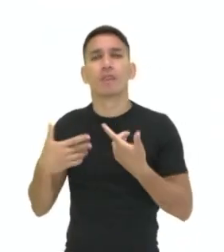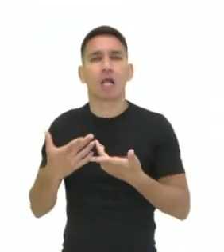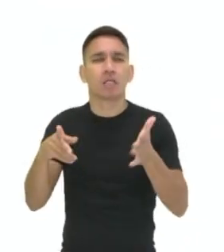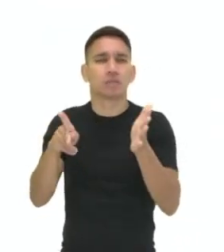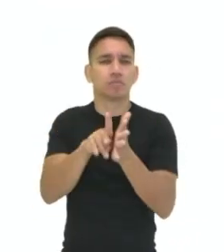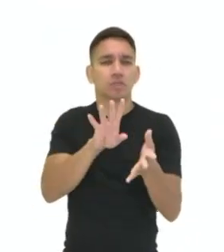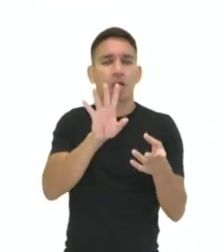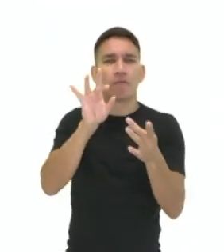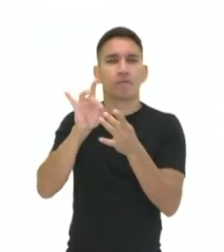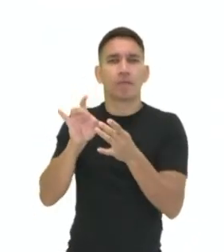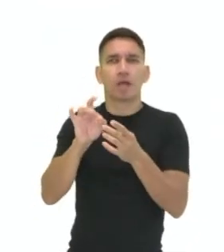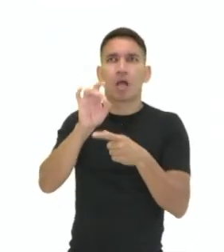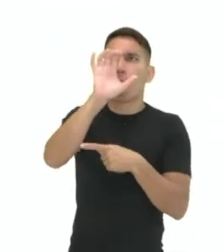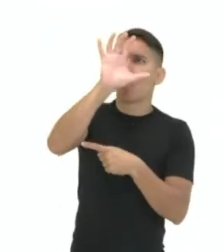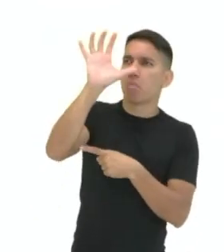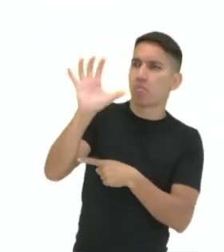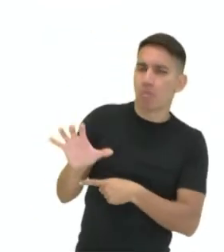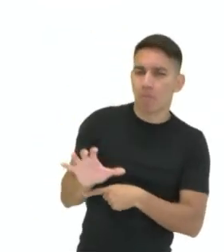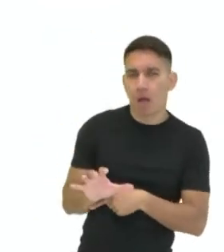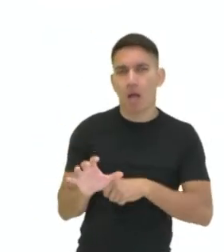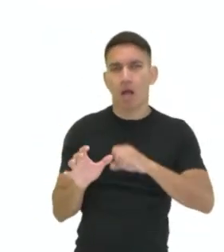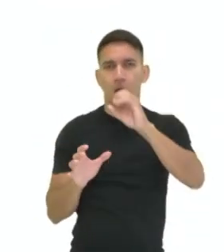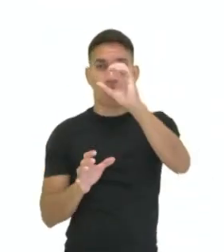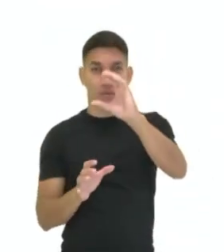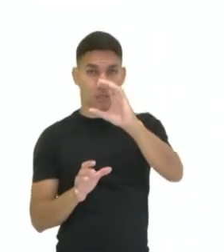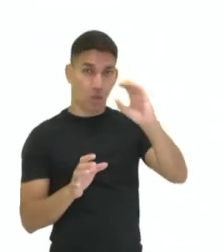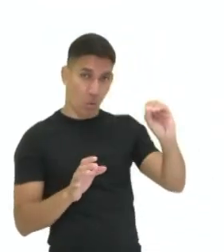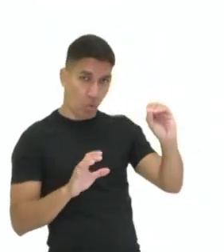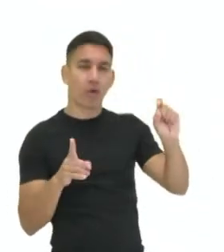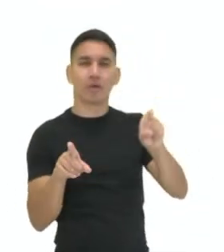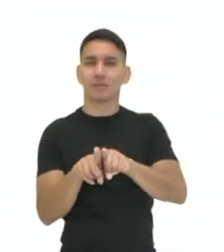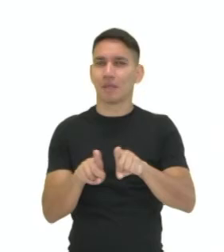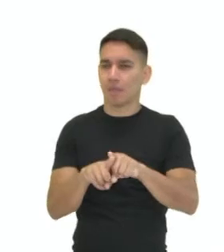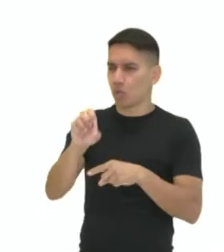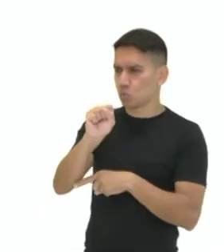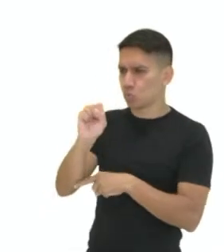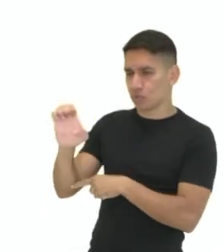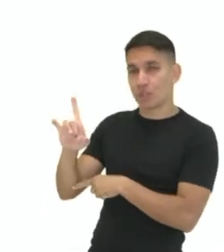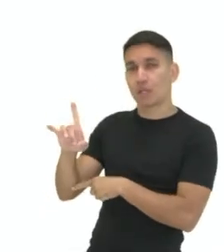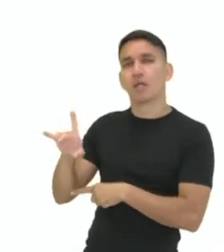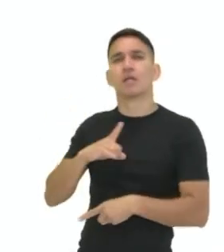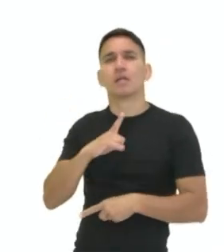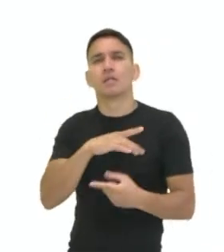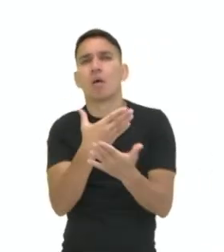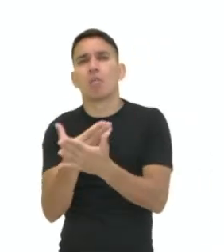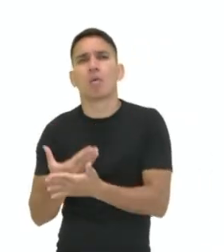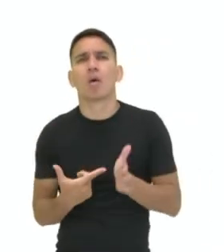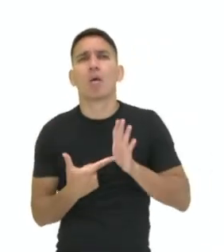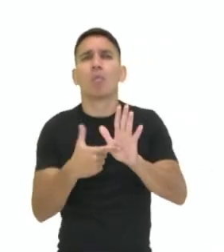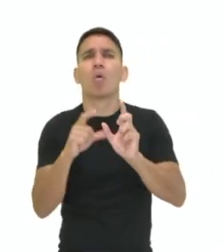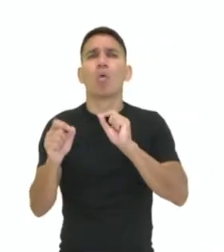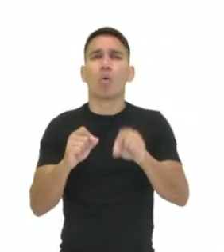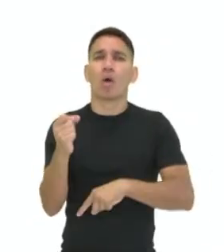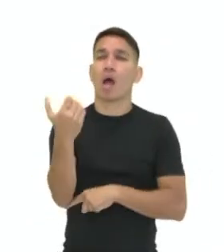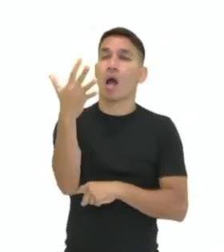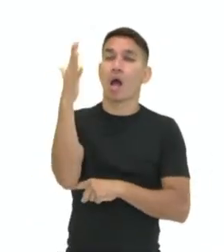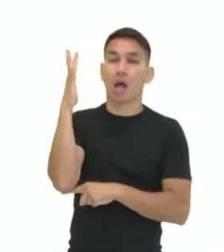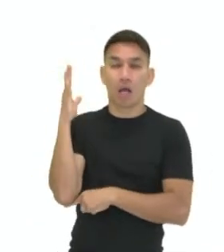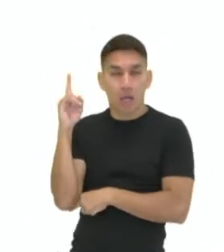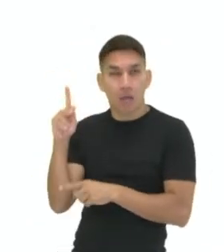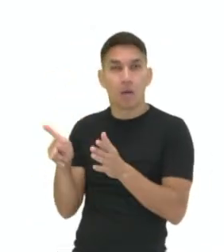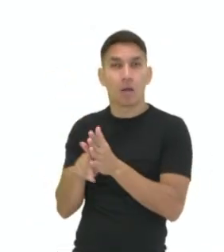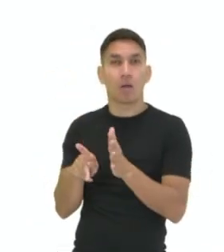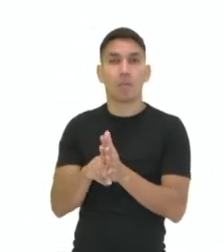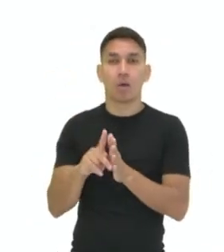do centro-oeste, sudeste, sul do Brasil, além de países vizinhos. Estudos promovidos pelo INPA mostraram que uma árvore com copa de